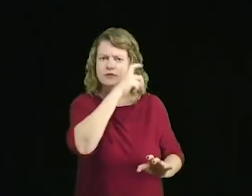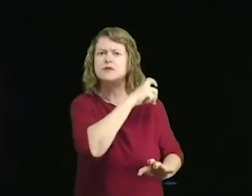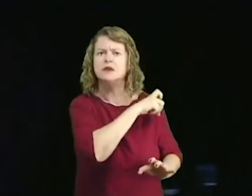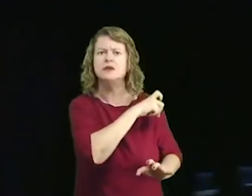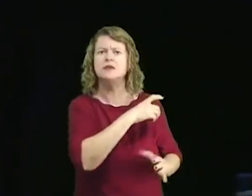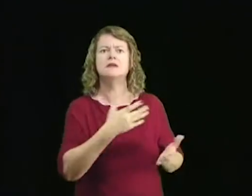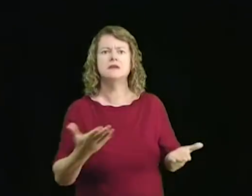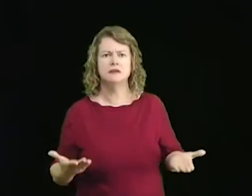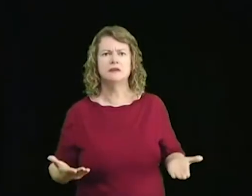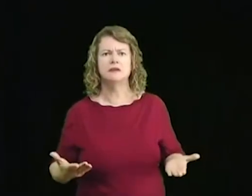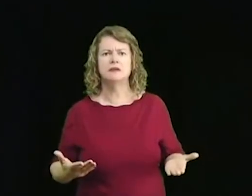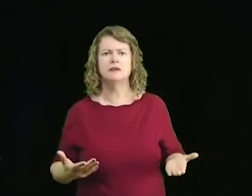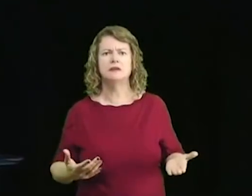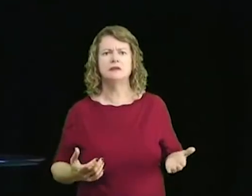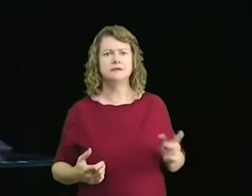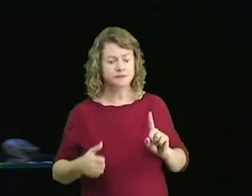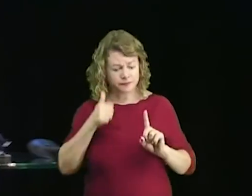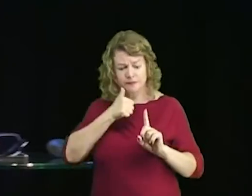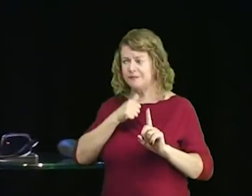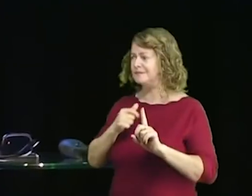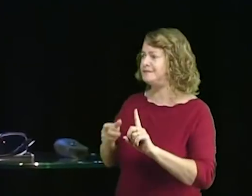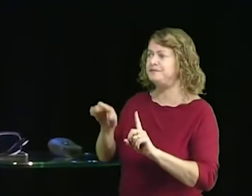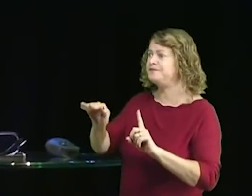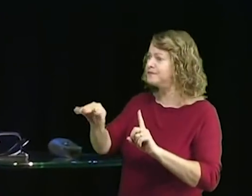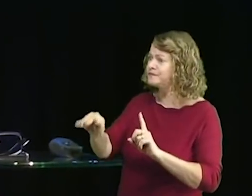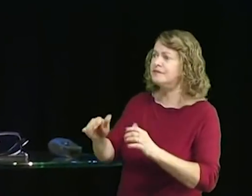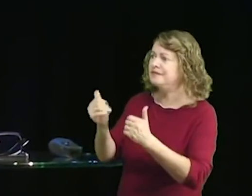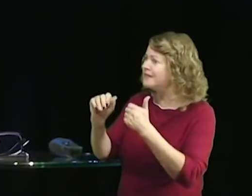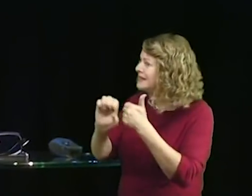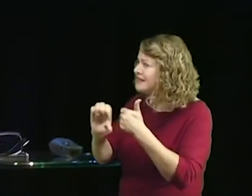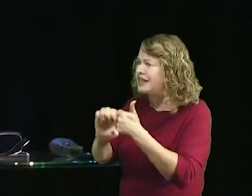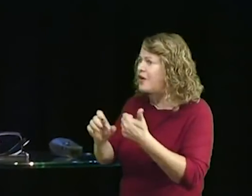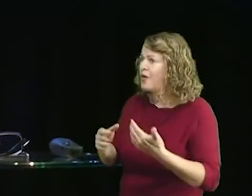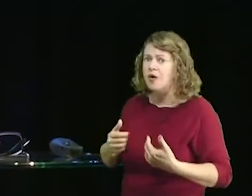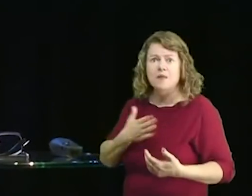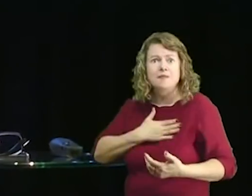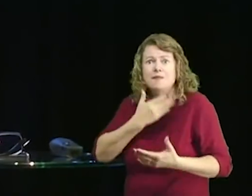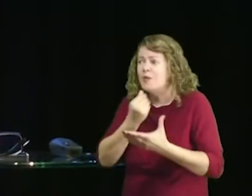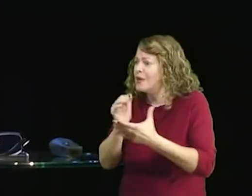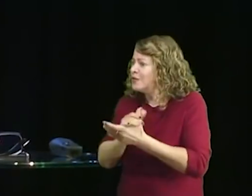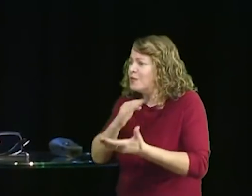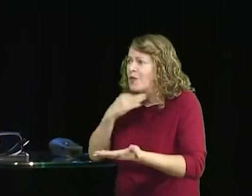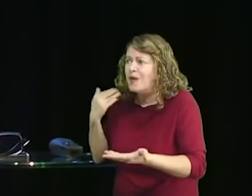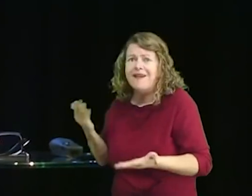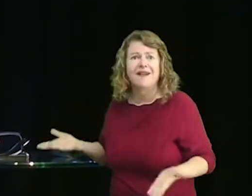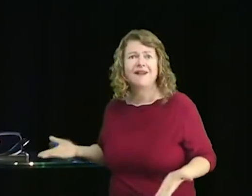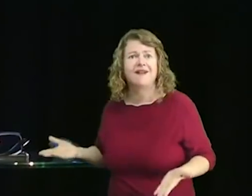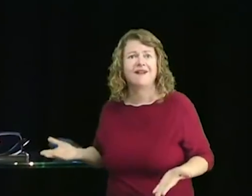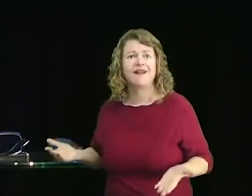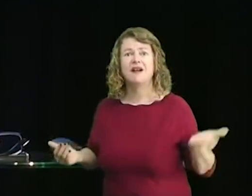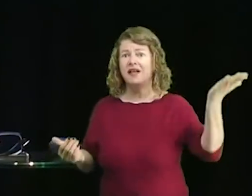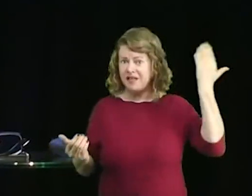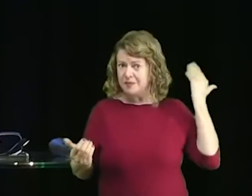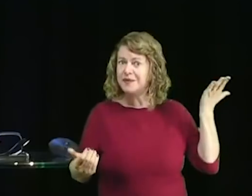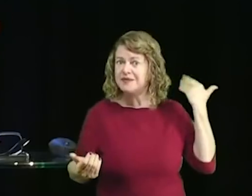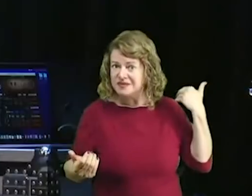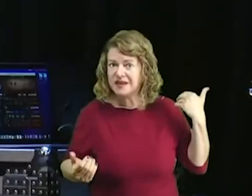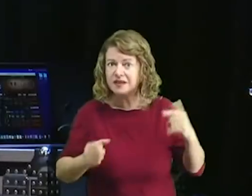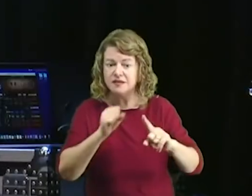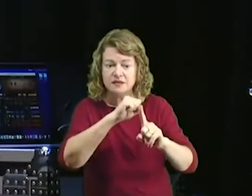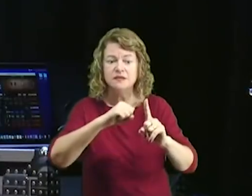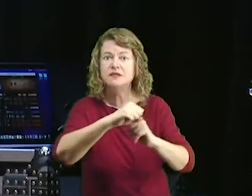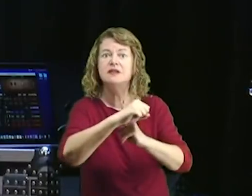meu, ela vai dizer, eu perdi o meu marido. E naquele tempo, que não havia uma sociedade como existe